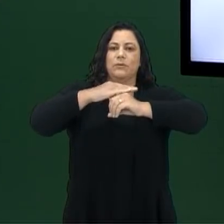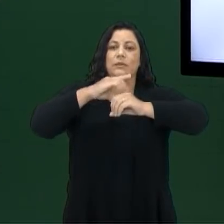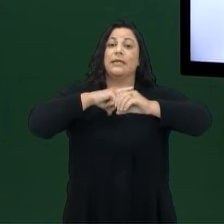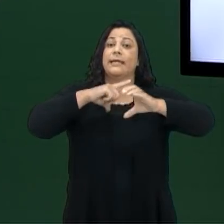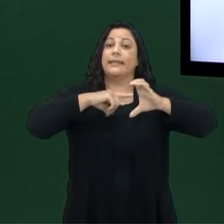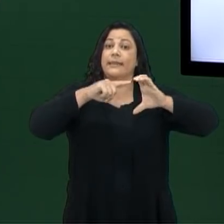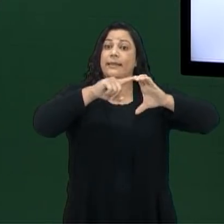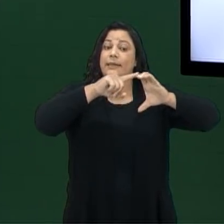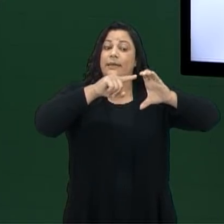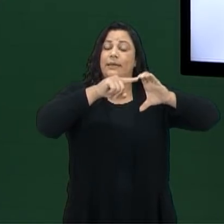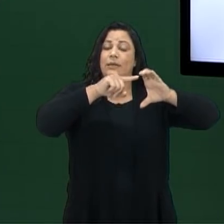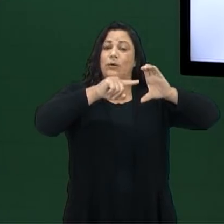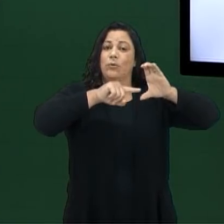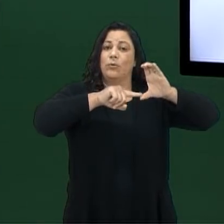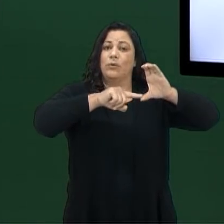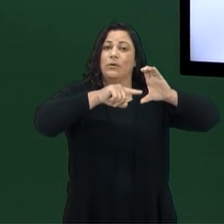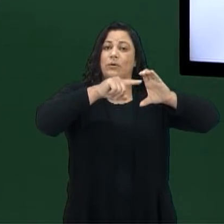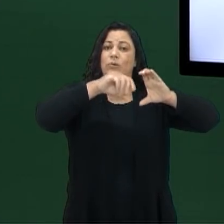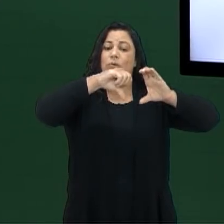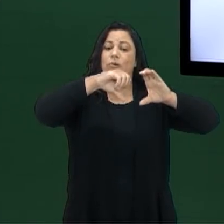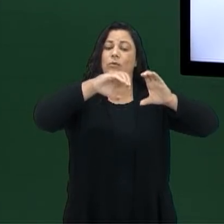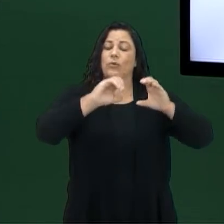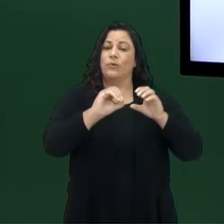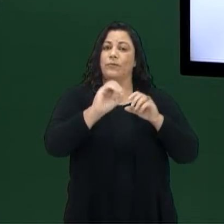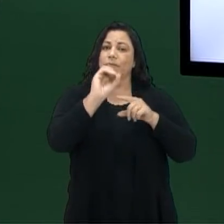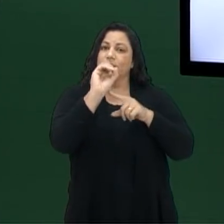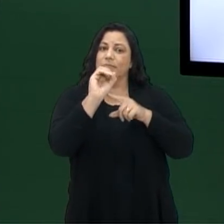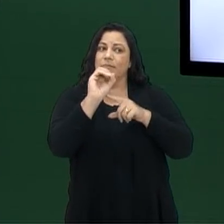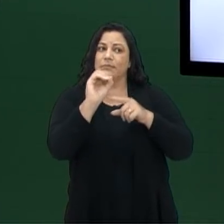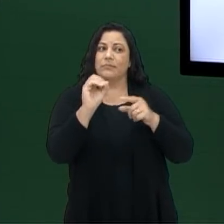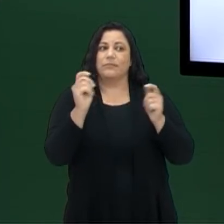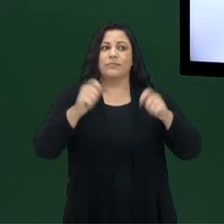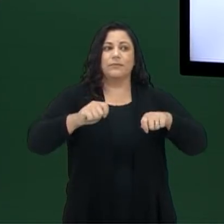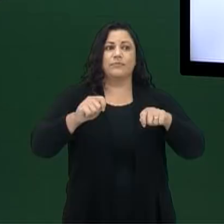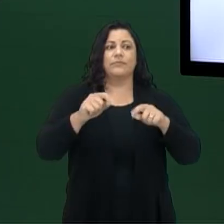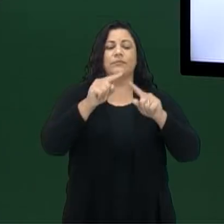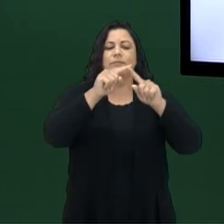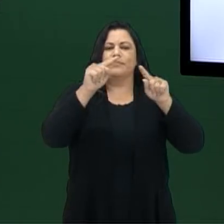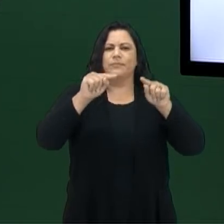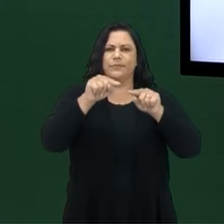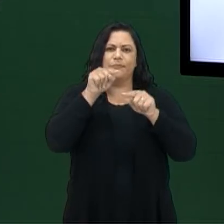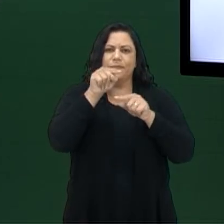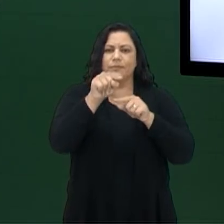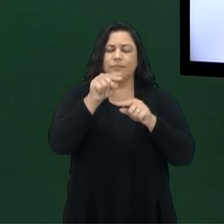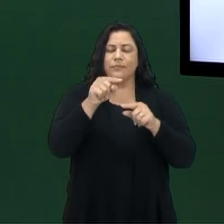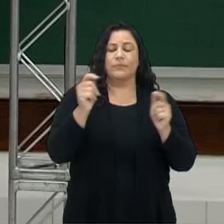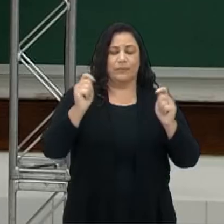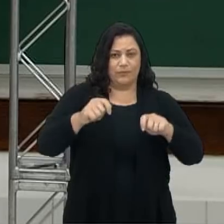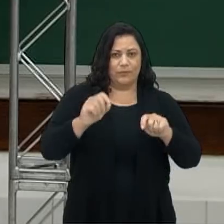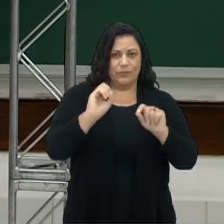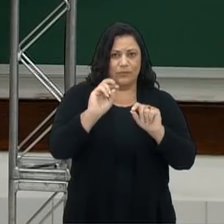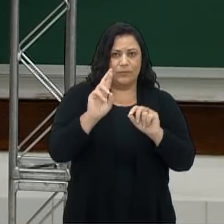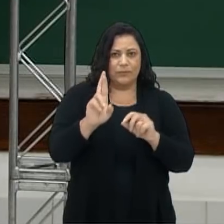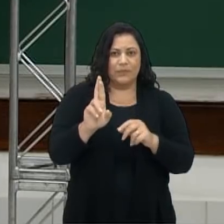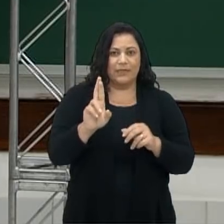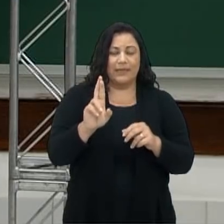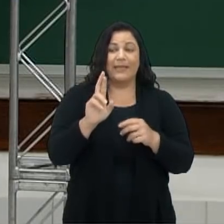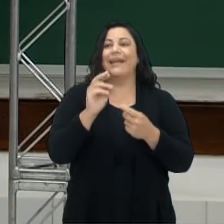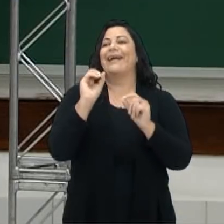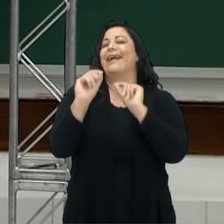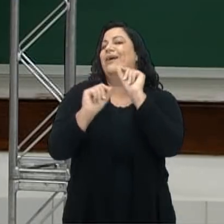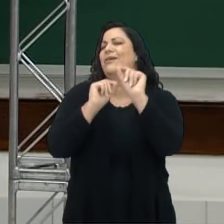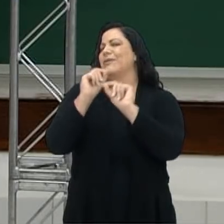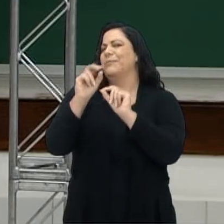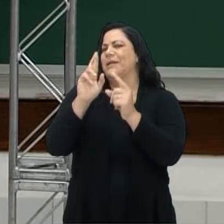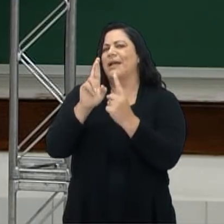ângulo de 90 graus a gente representa com esse quadradinho, assim, com um pontinho dentro, tá? Uma representação para esse ângulo. Esse